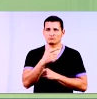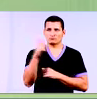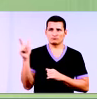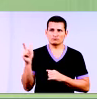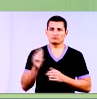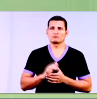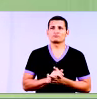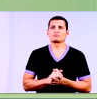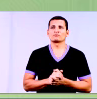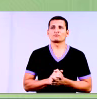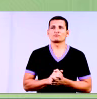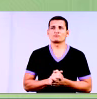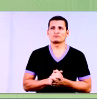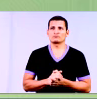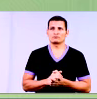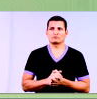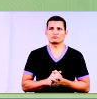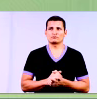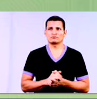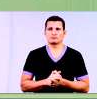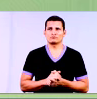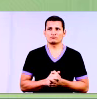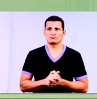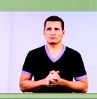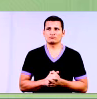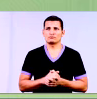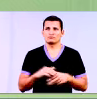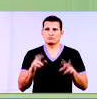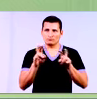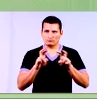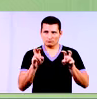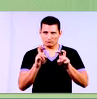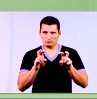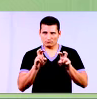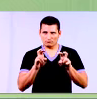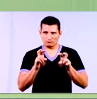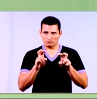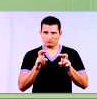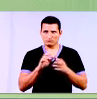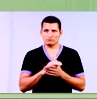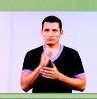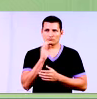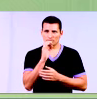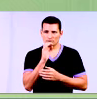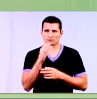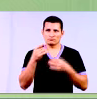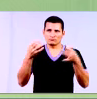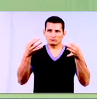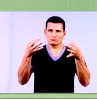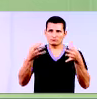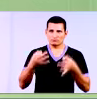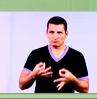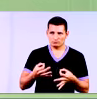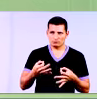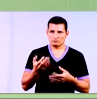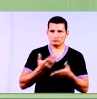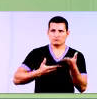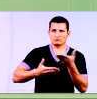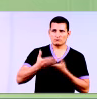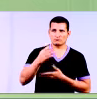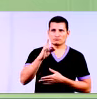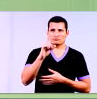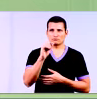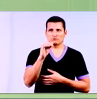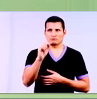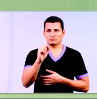Então, vantagem do computador é principal: velocidade de processamento, precisão, compartilhamento de dados e